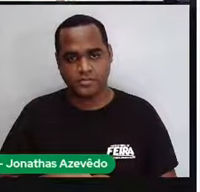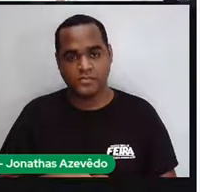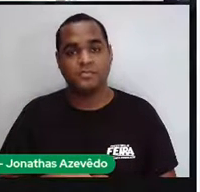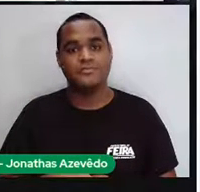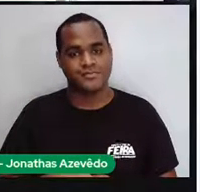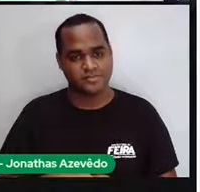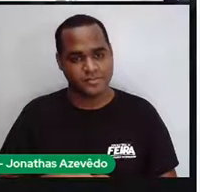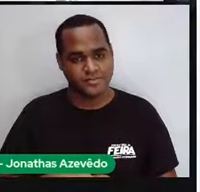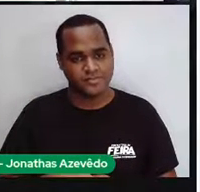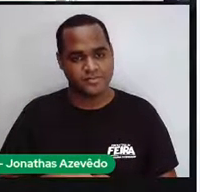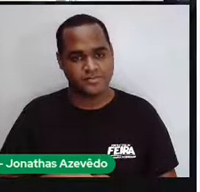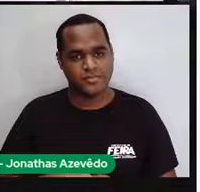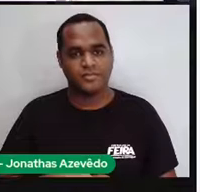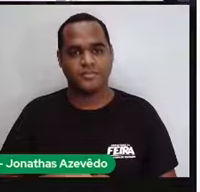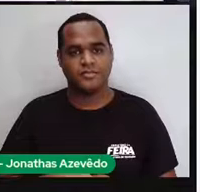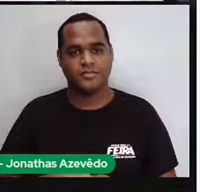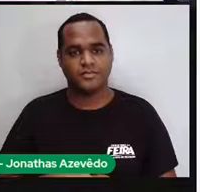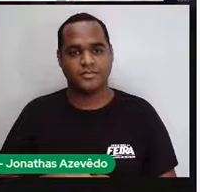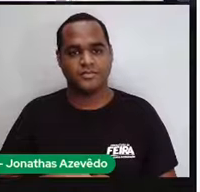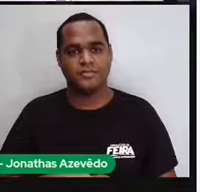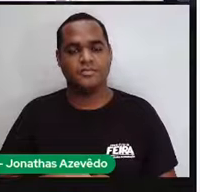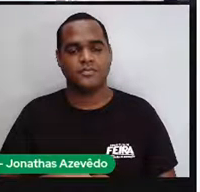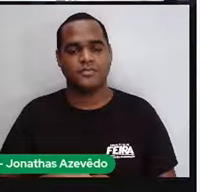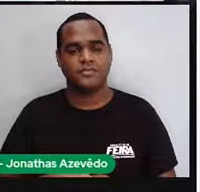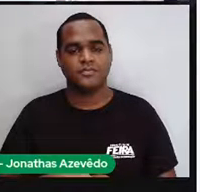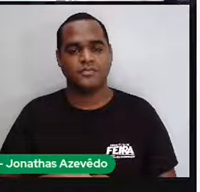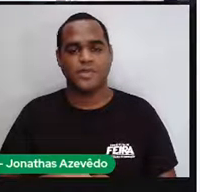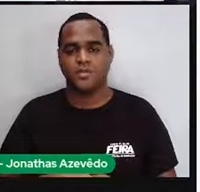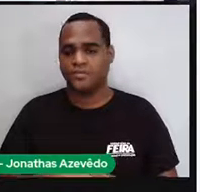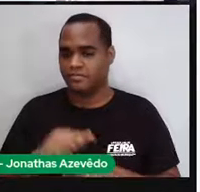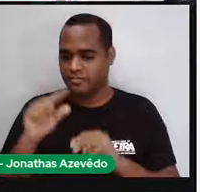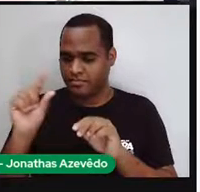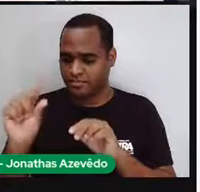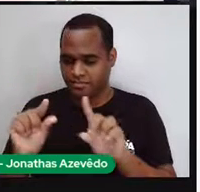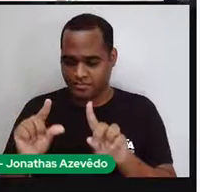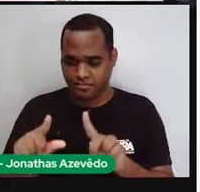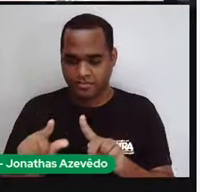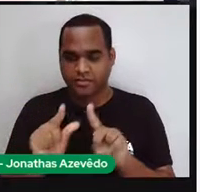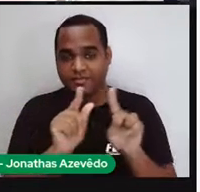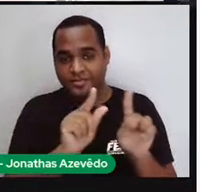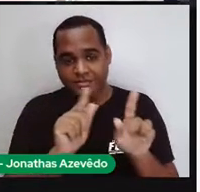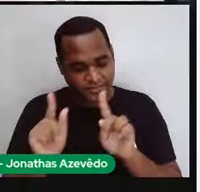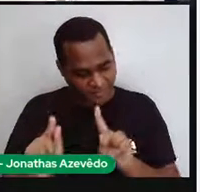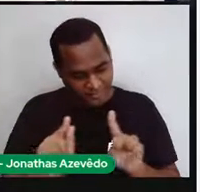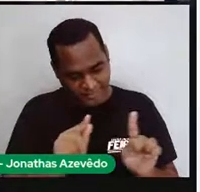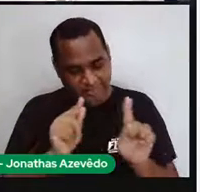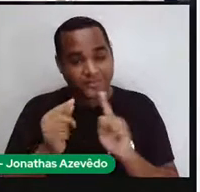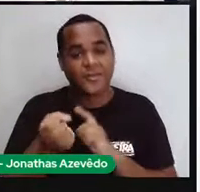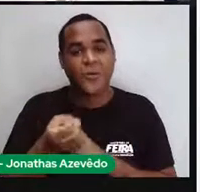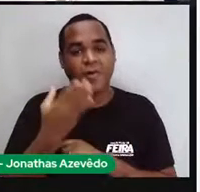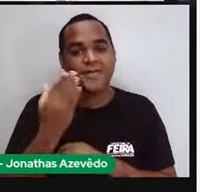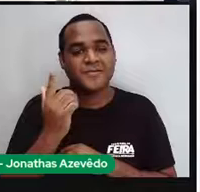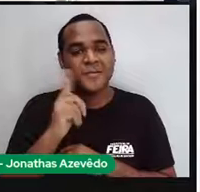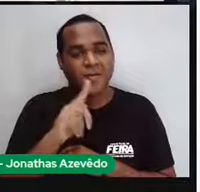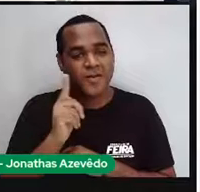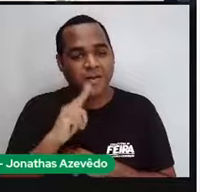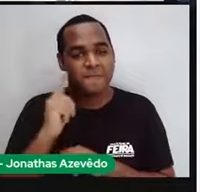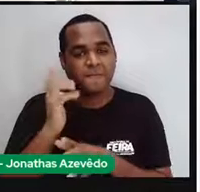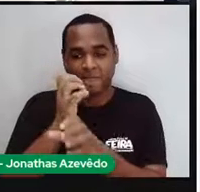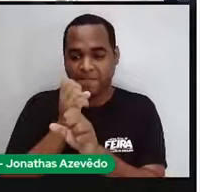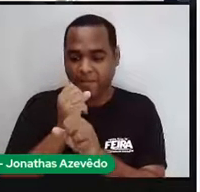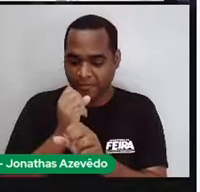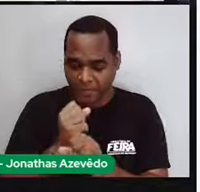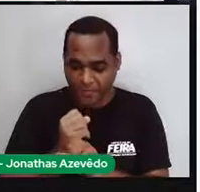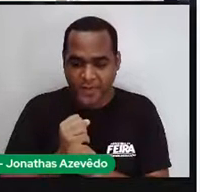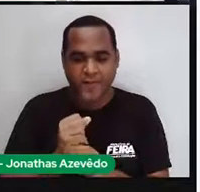e olha só vou continuar colocando aqui as plaquinhas de grama e vou vendo até onde dá para encher isso